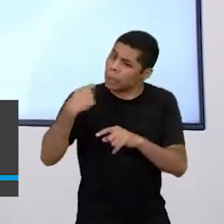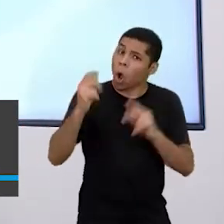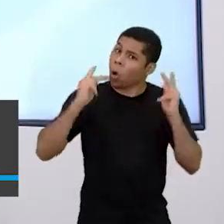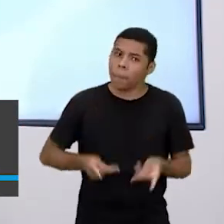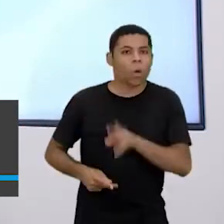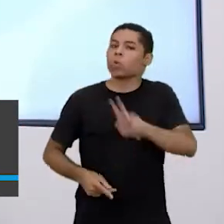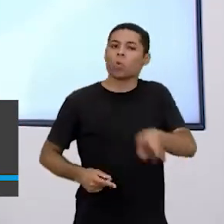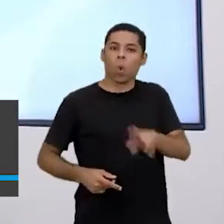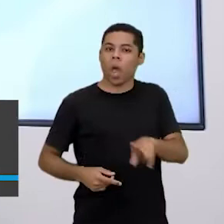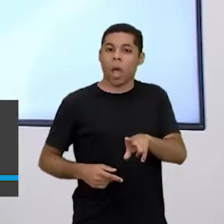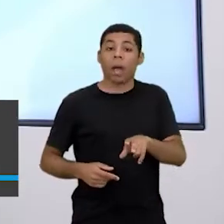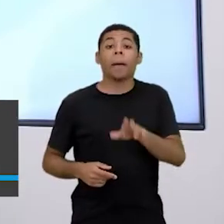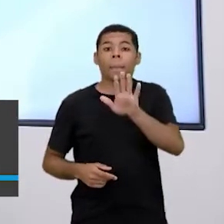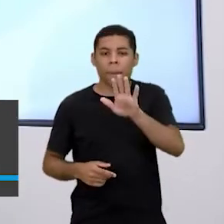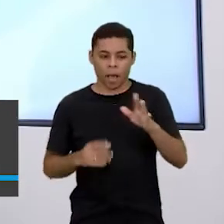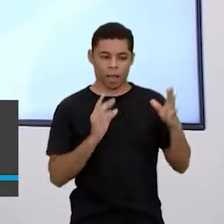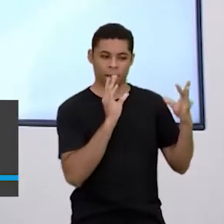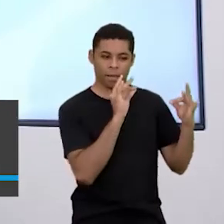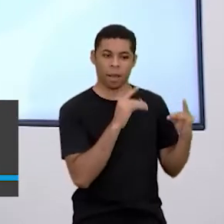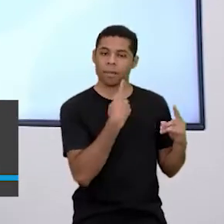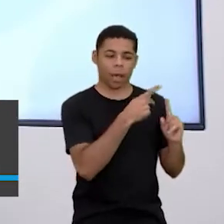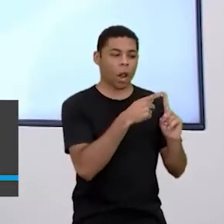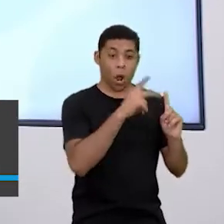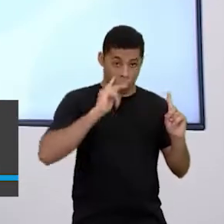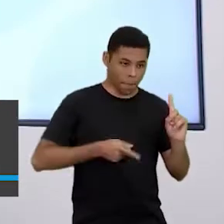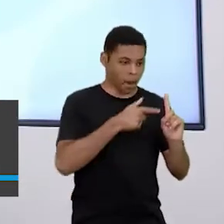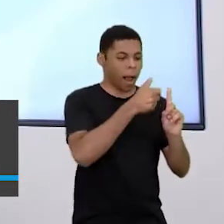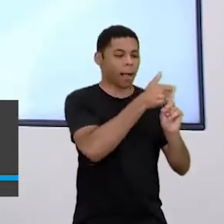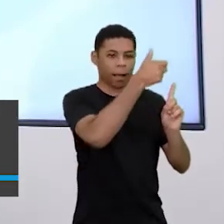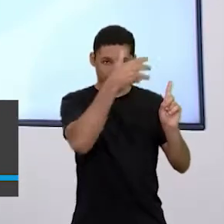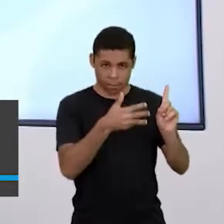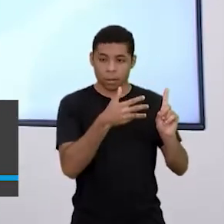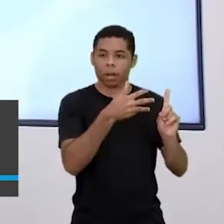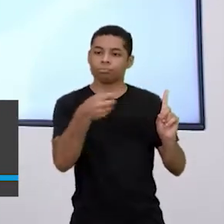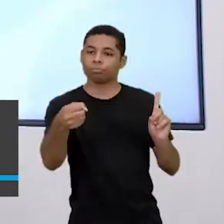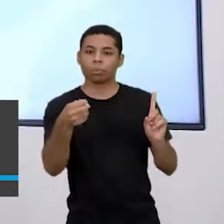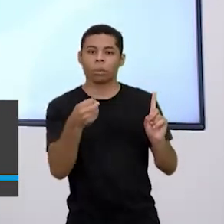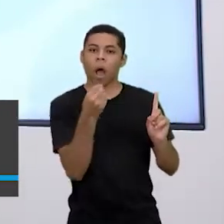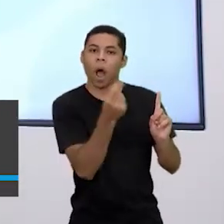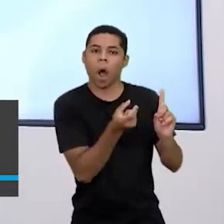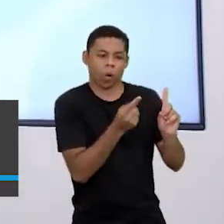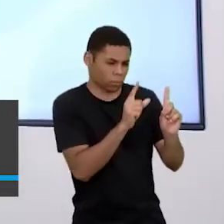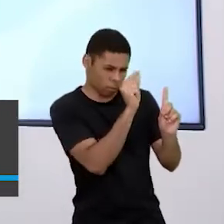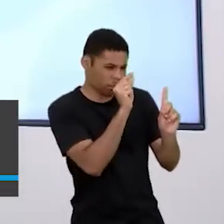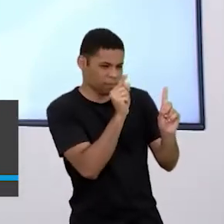humano, mas ele tem aspectos que o humano deveria ter. Então